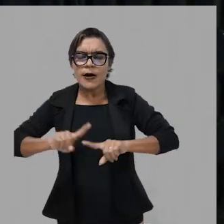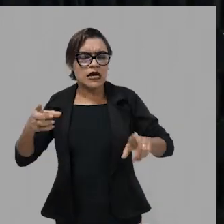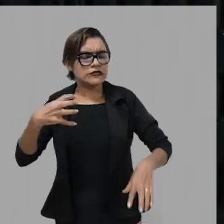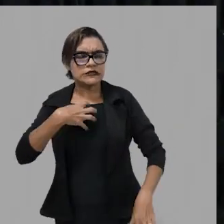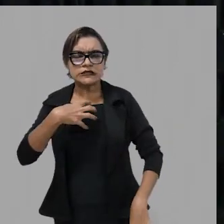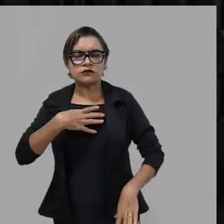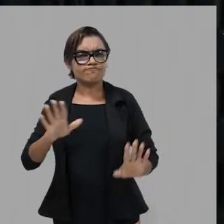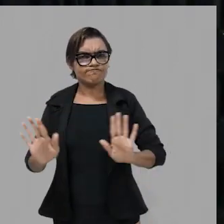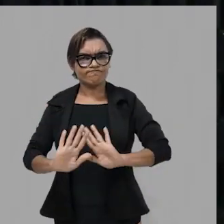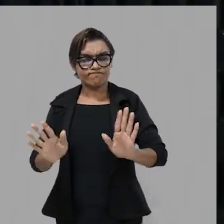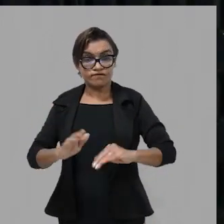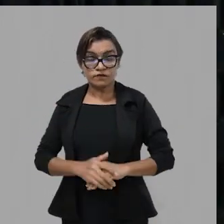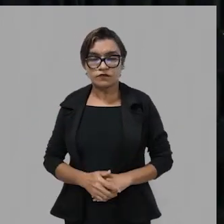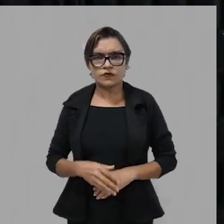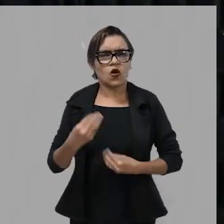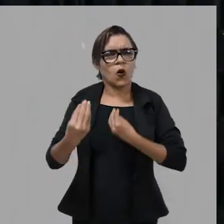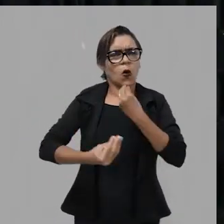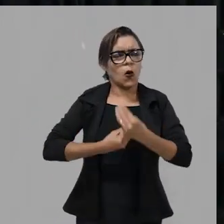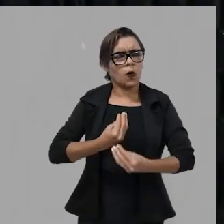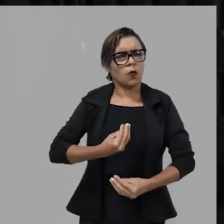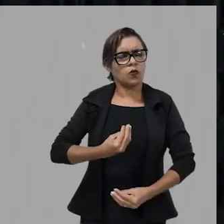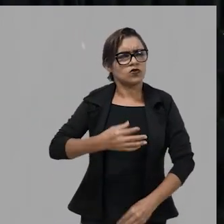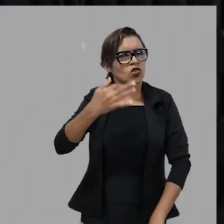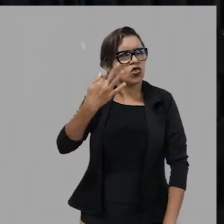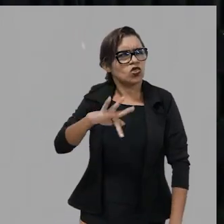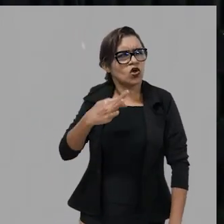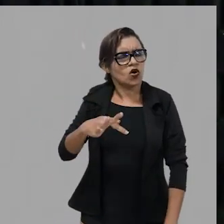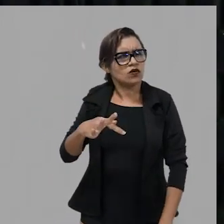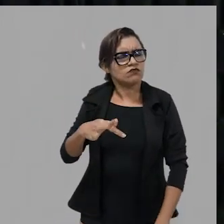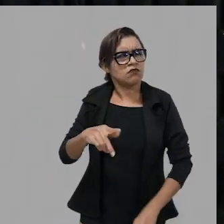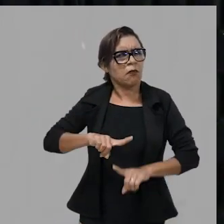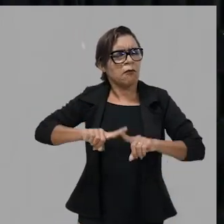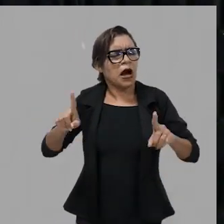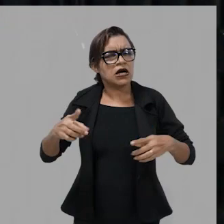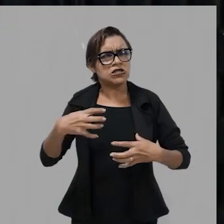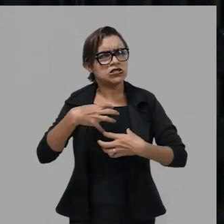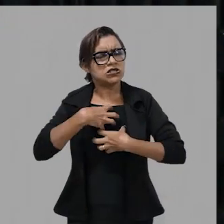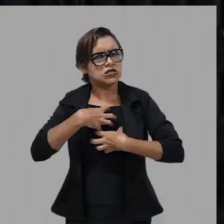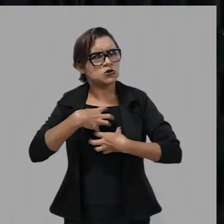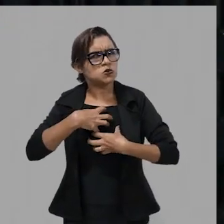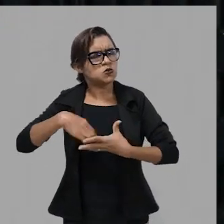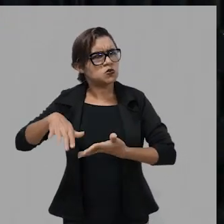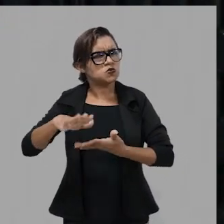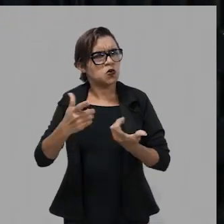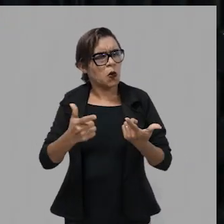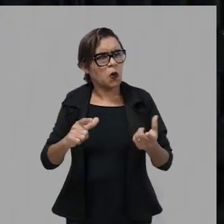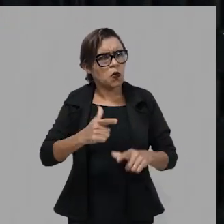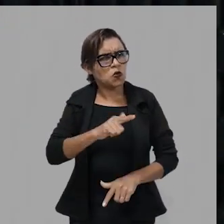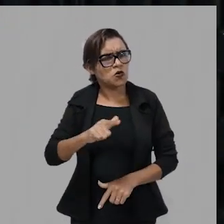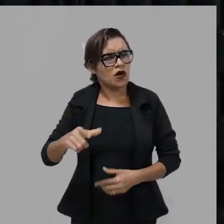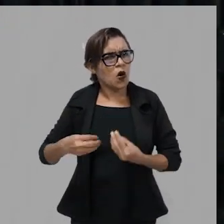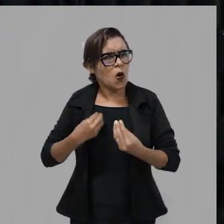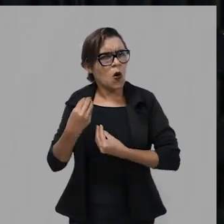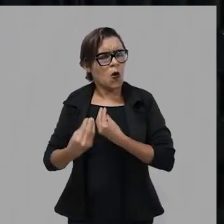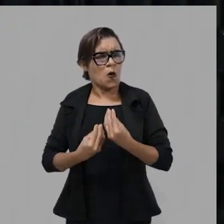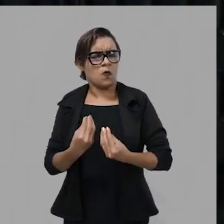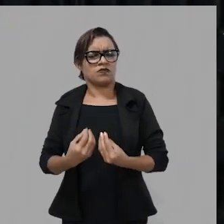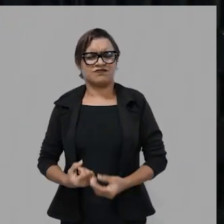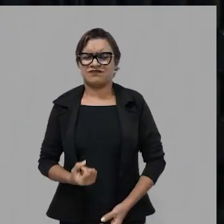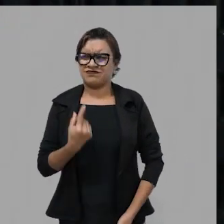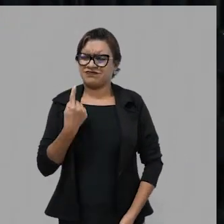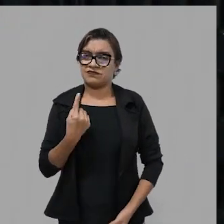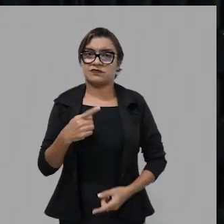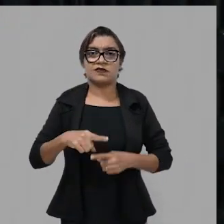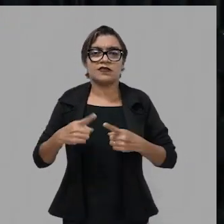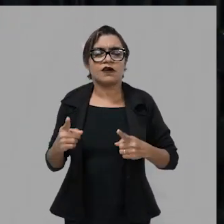seria o paradoxo. Como que dói e eu não sinto? Parece meio sem nexo. Por isso é um paradoxo, porque